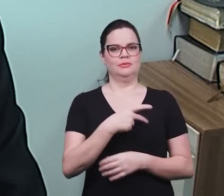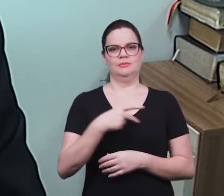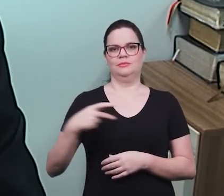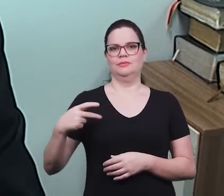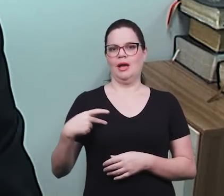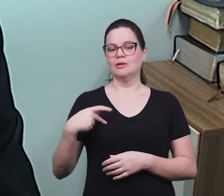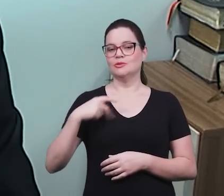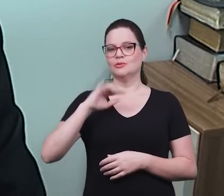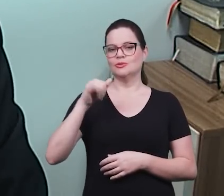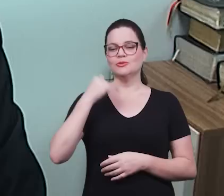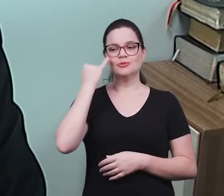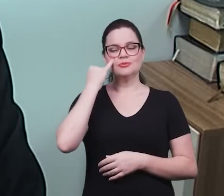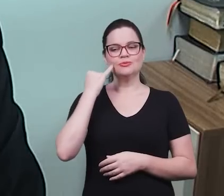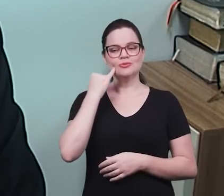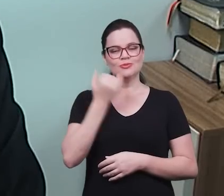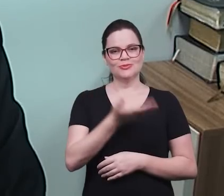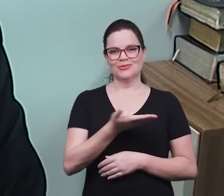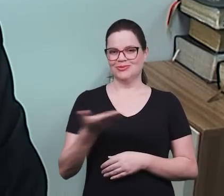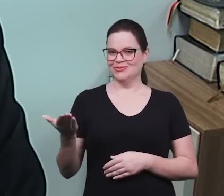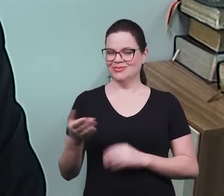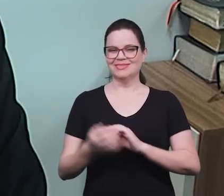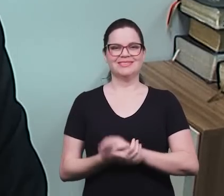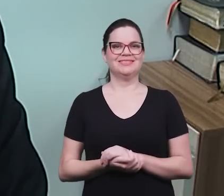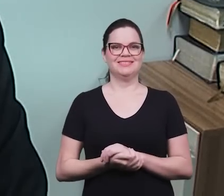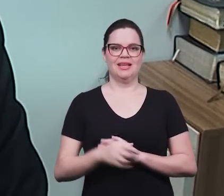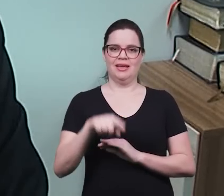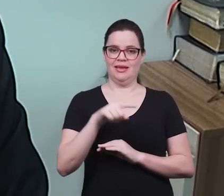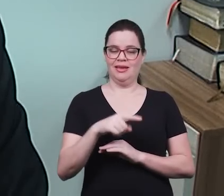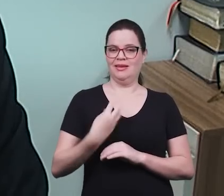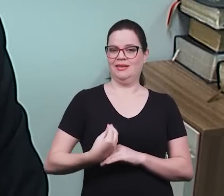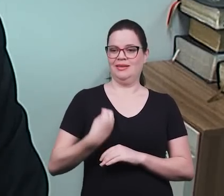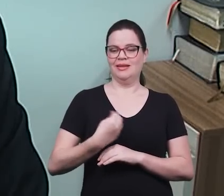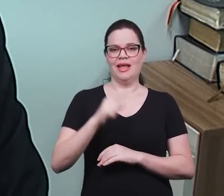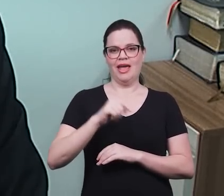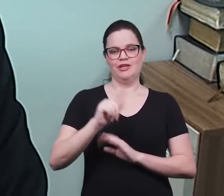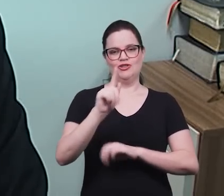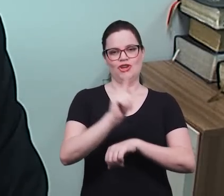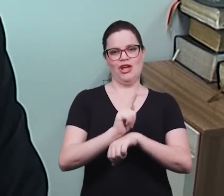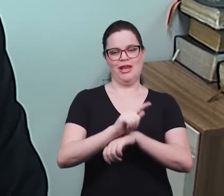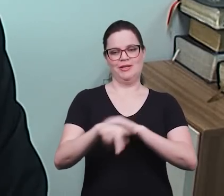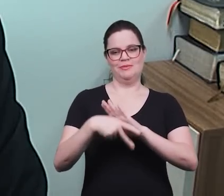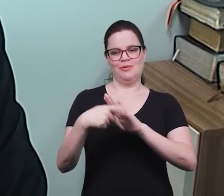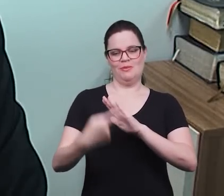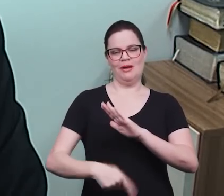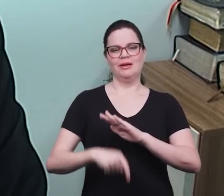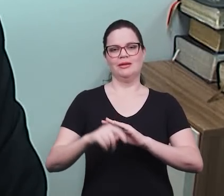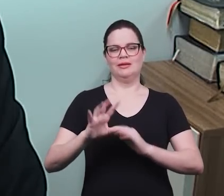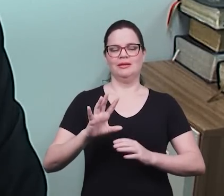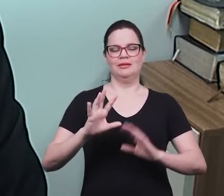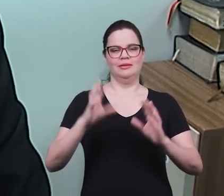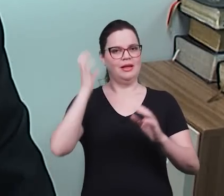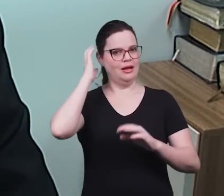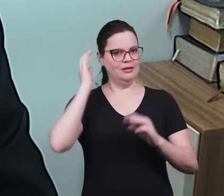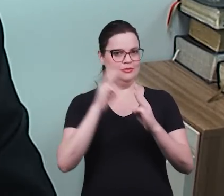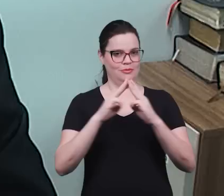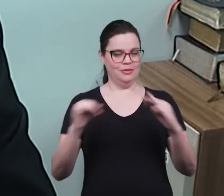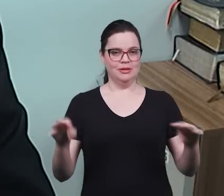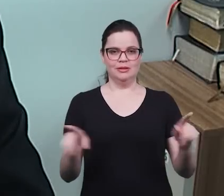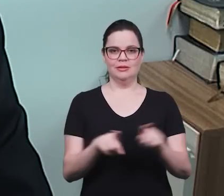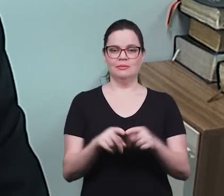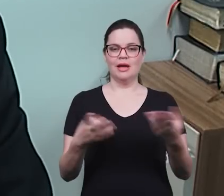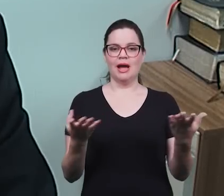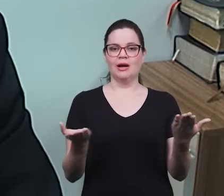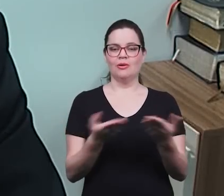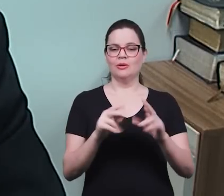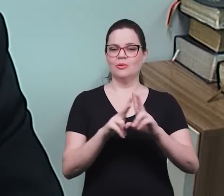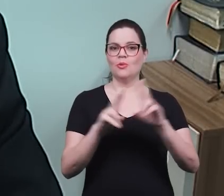nosso gerente de comunicação da instituição da Igreja Cristã Maranata, onde nós vamos falar sobre o direito